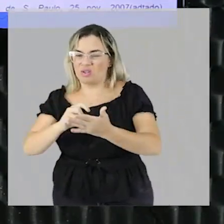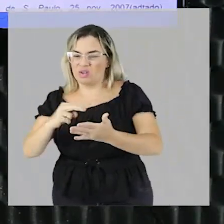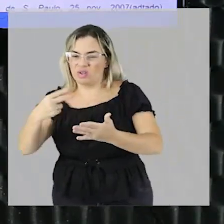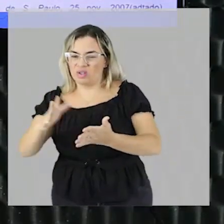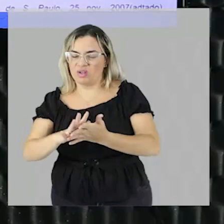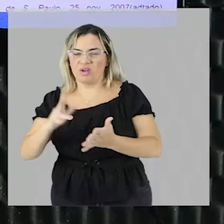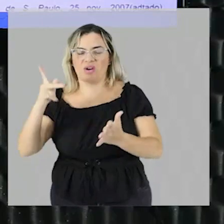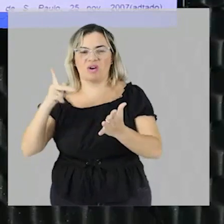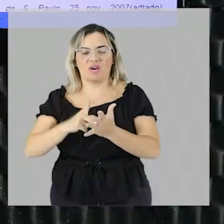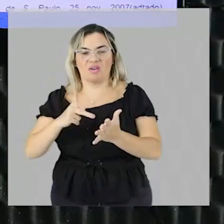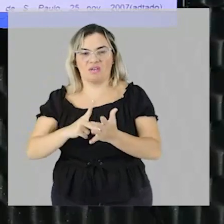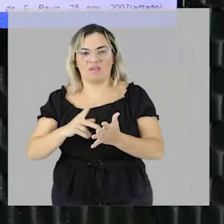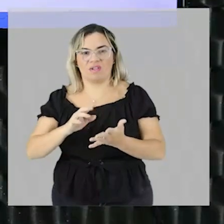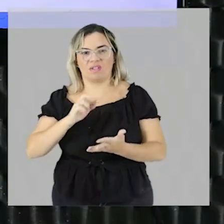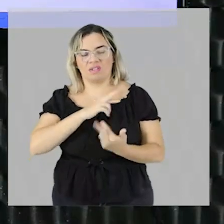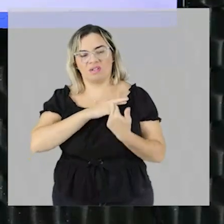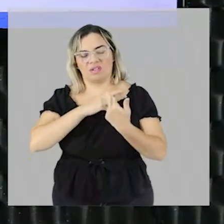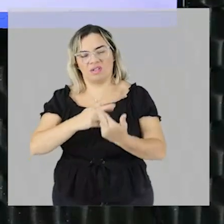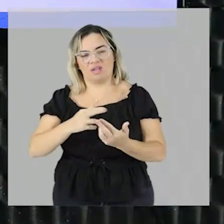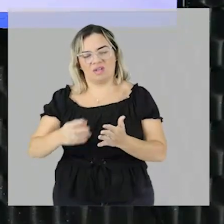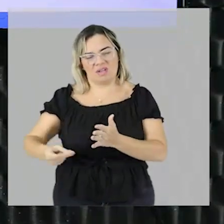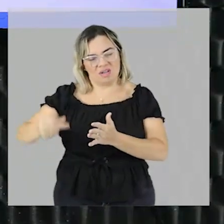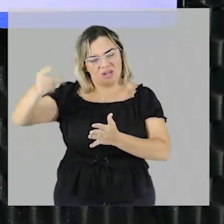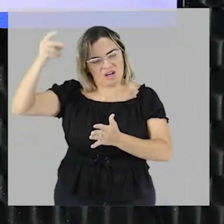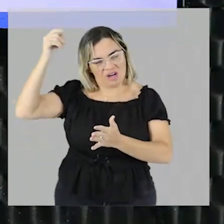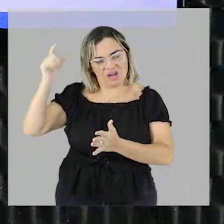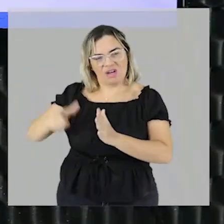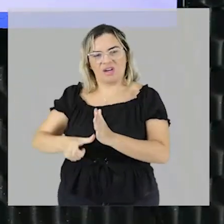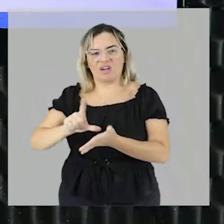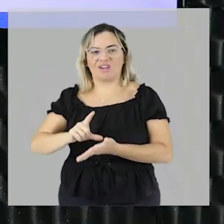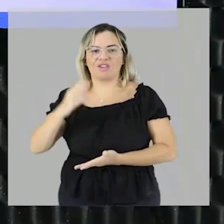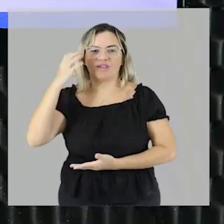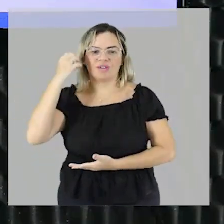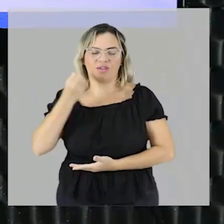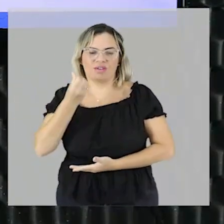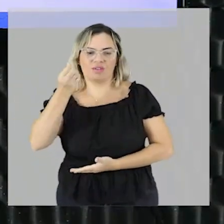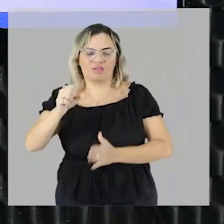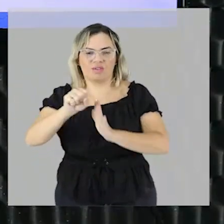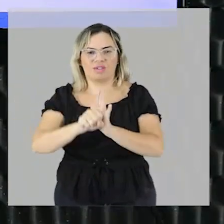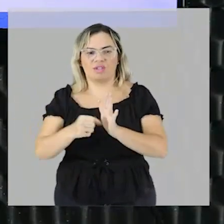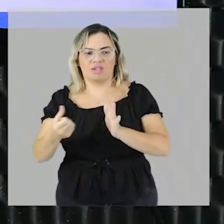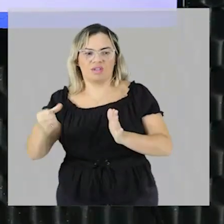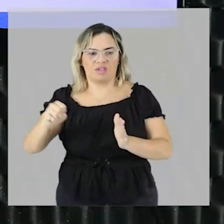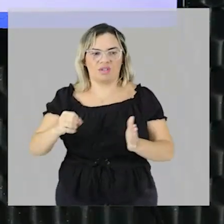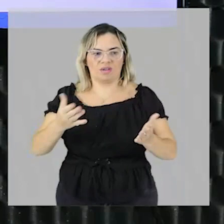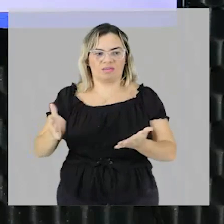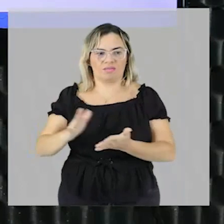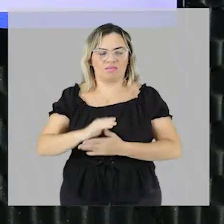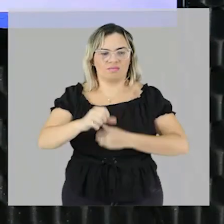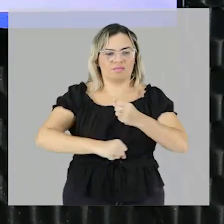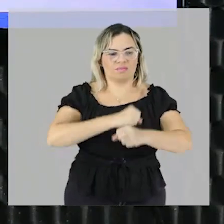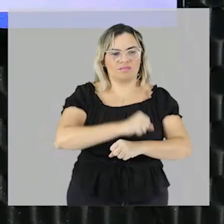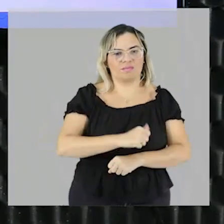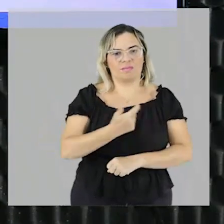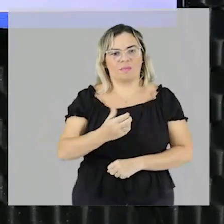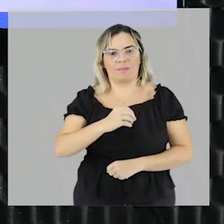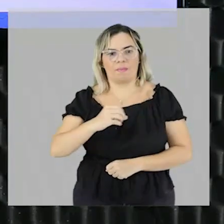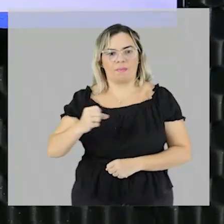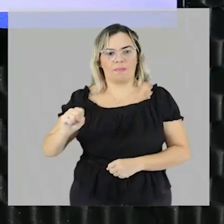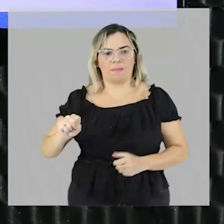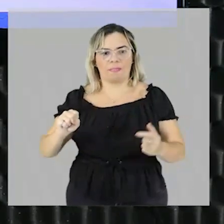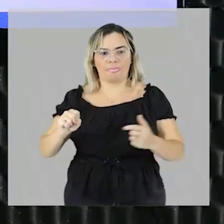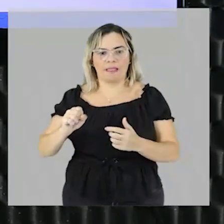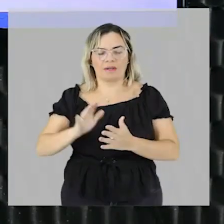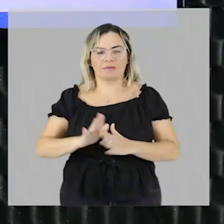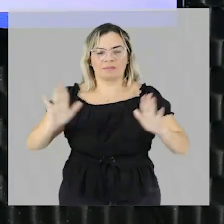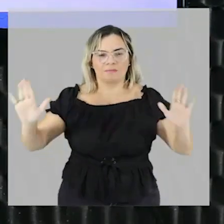portuguesa desde o século XVIII. Em 2008, foi comemorado o bicentenário da chegada da família real